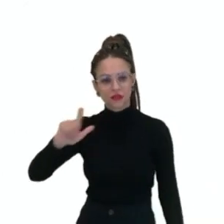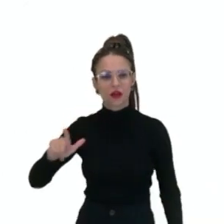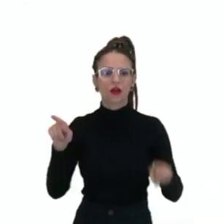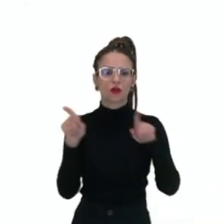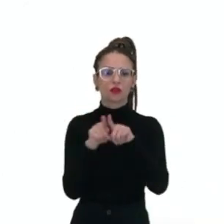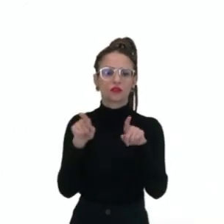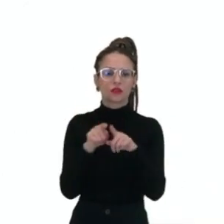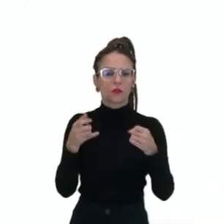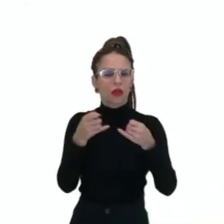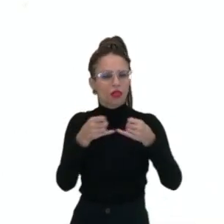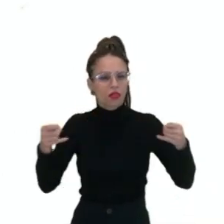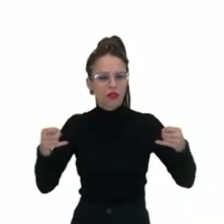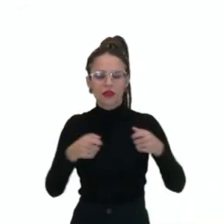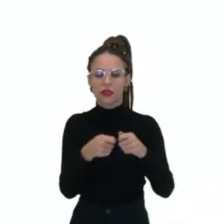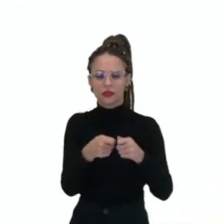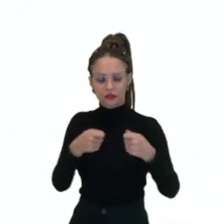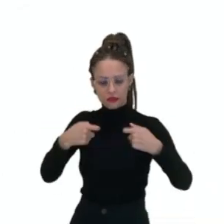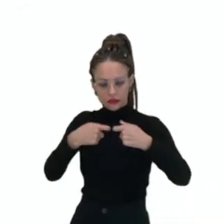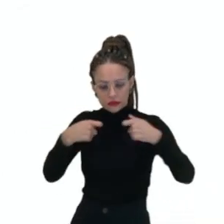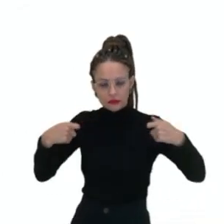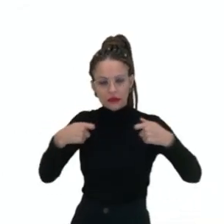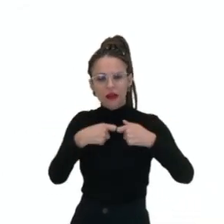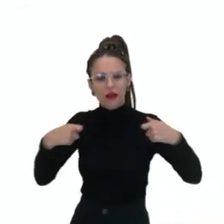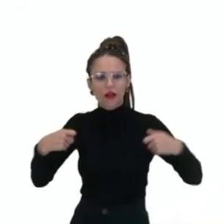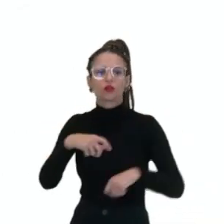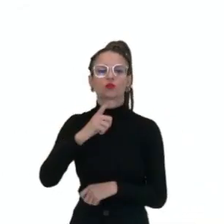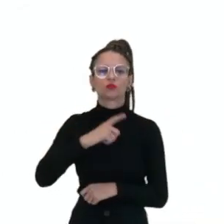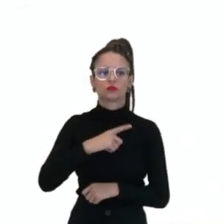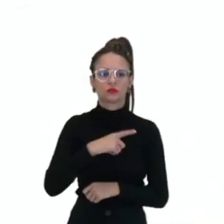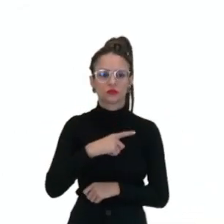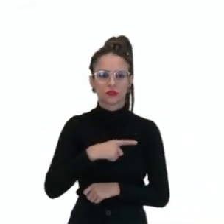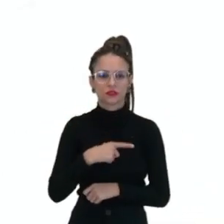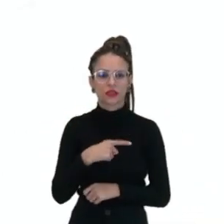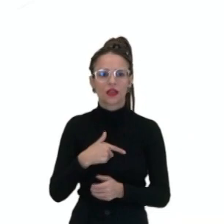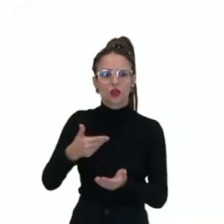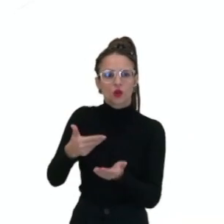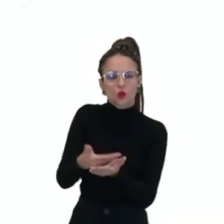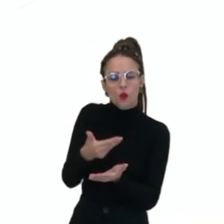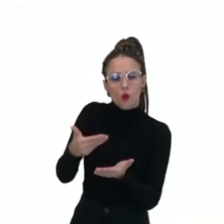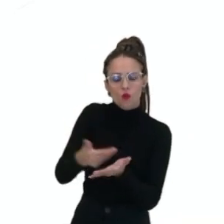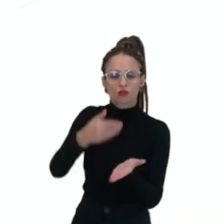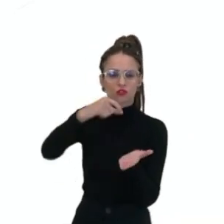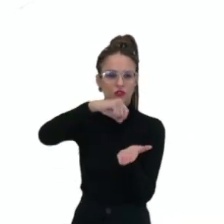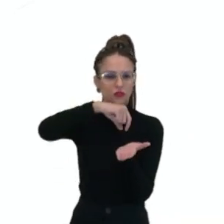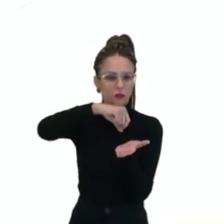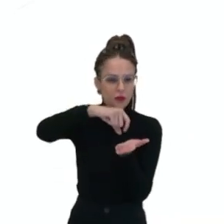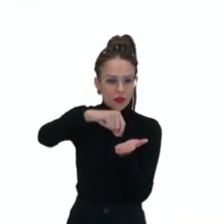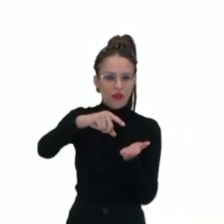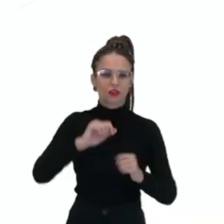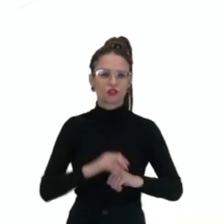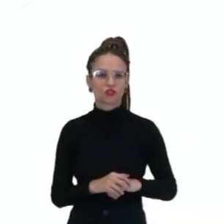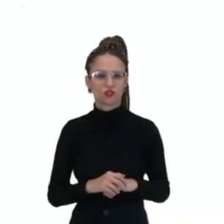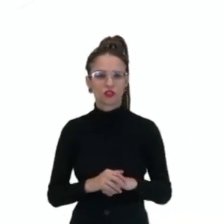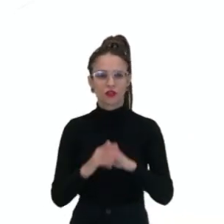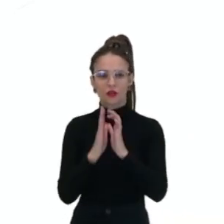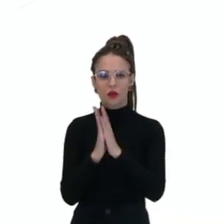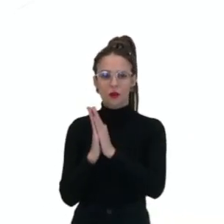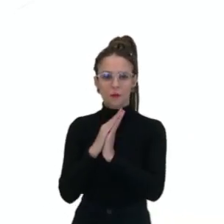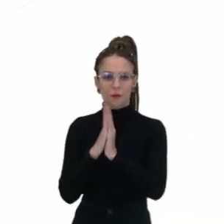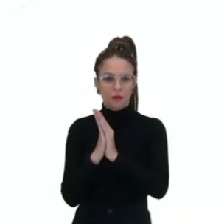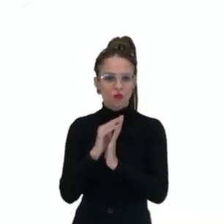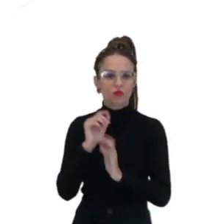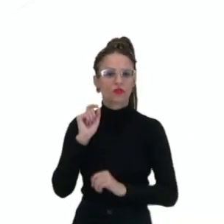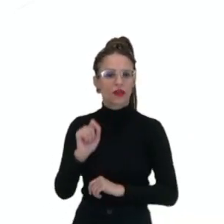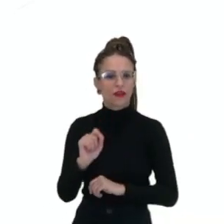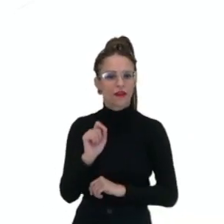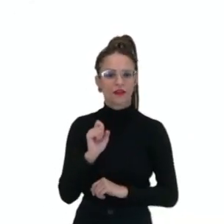Linhas de nylon, conta de madeira, sementes, conchas, bonecas de palha, de